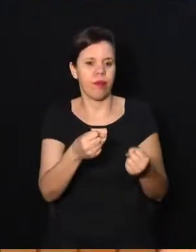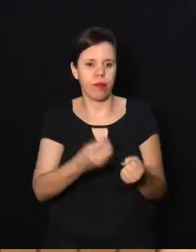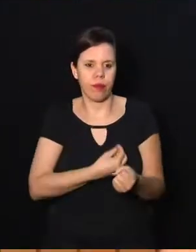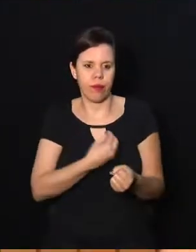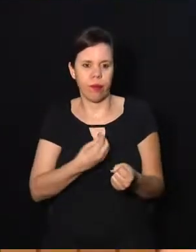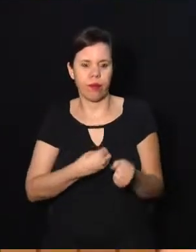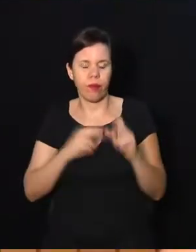vida do ser humano.